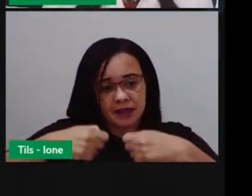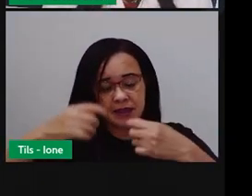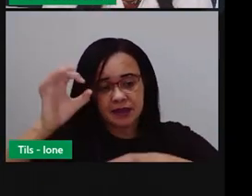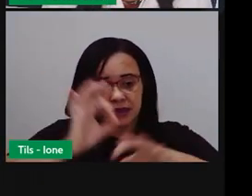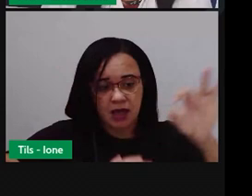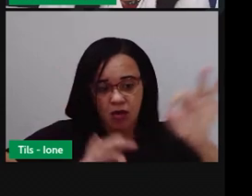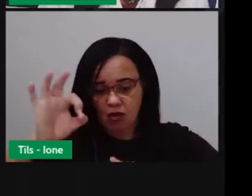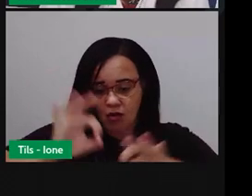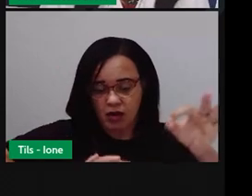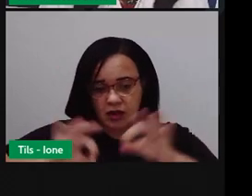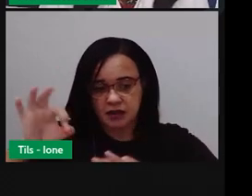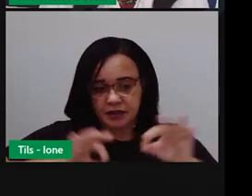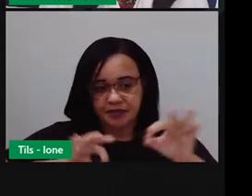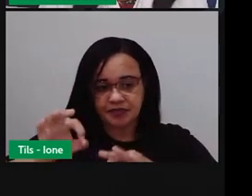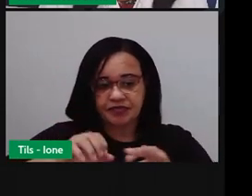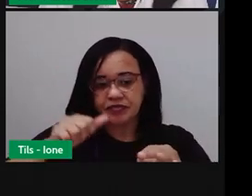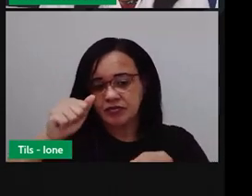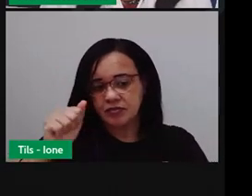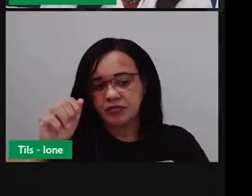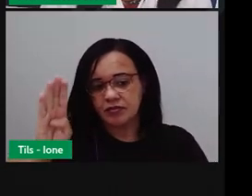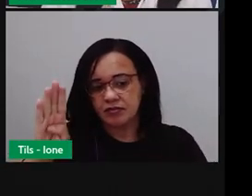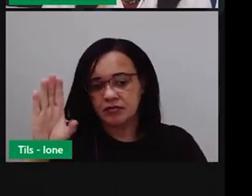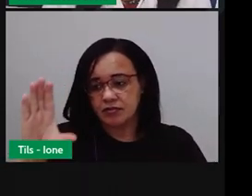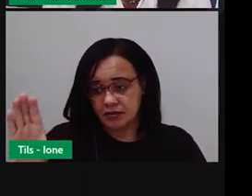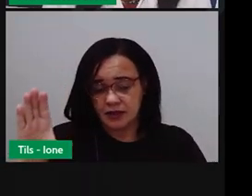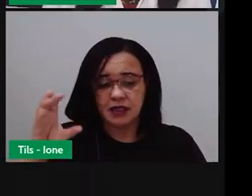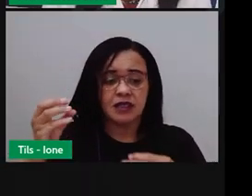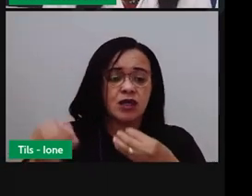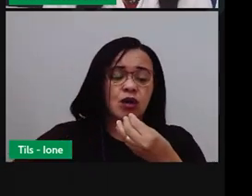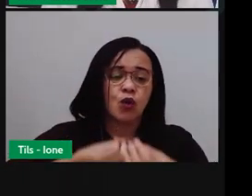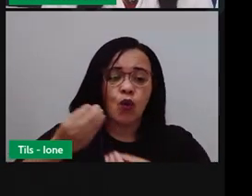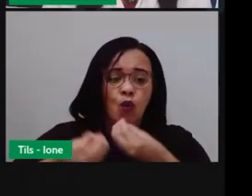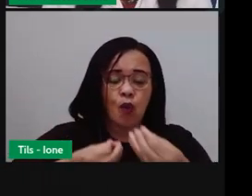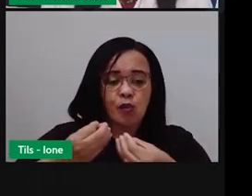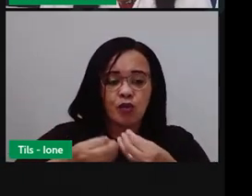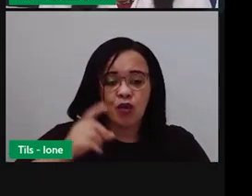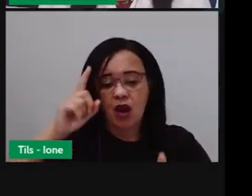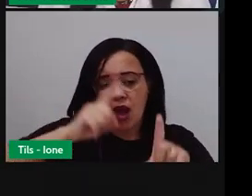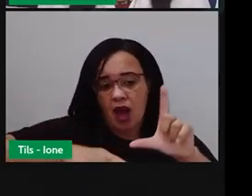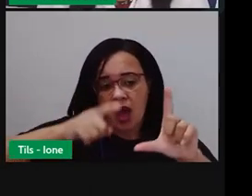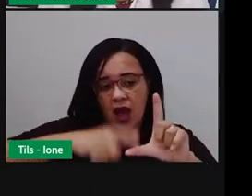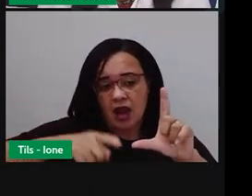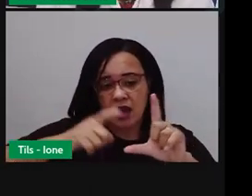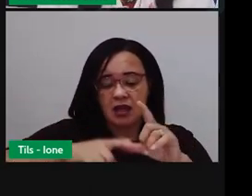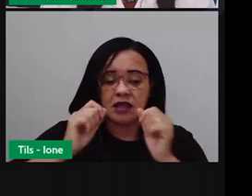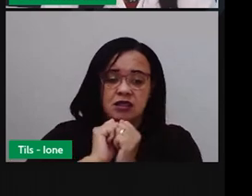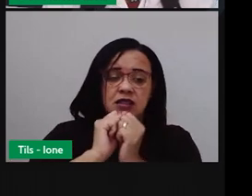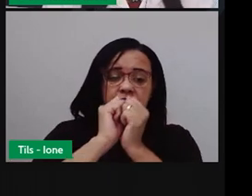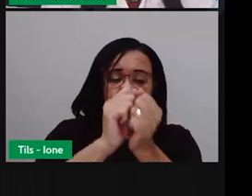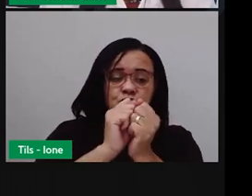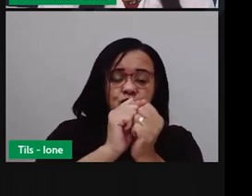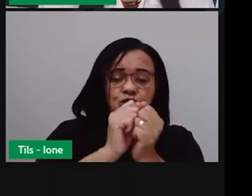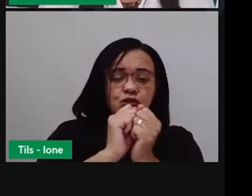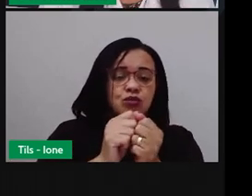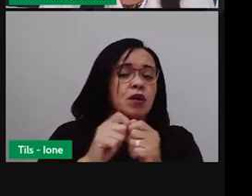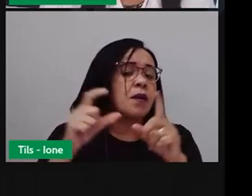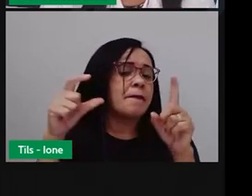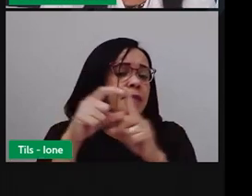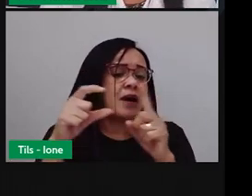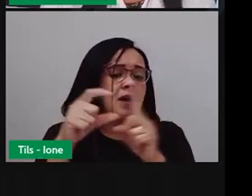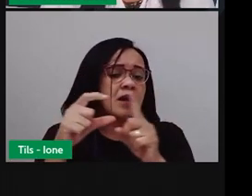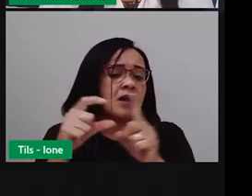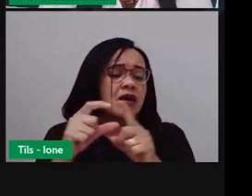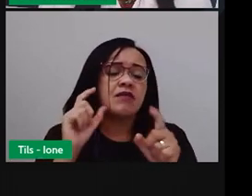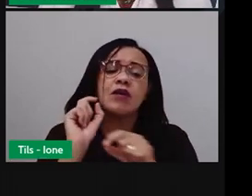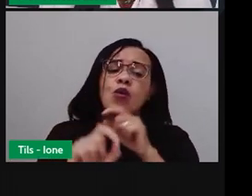ordem alfabética, a gente vai observando as letras que compõem a palavra. Então, primeiro aí eu vou ter a letra